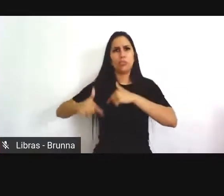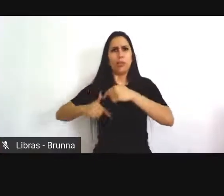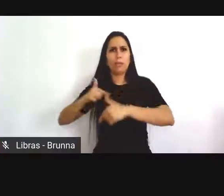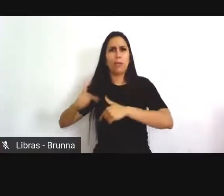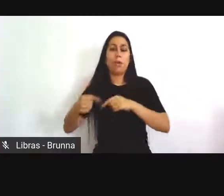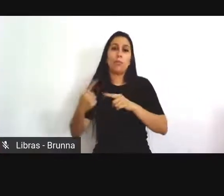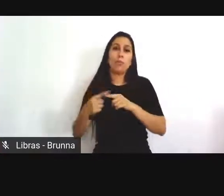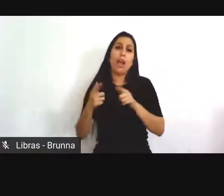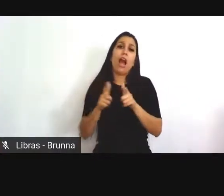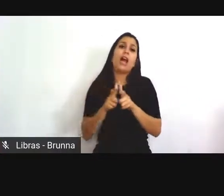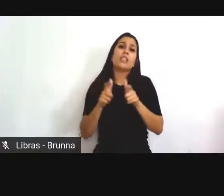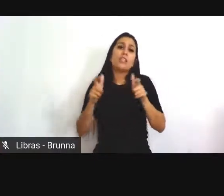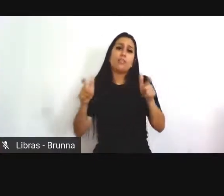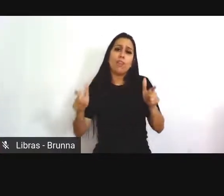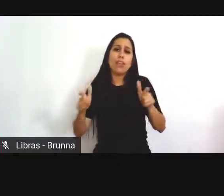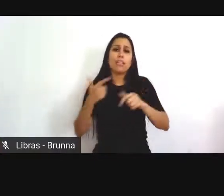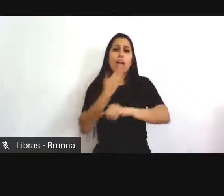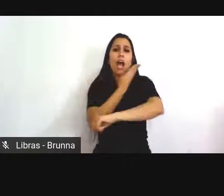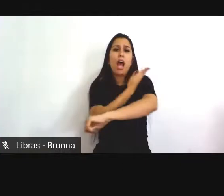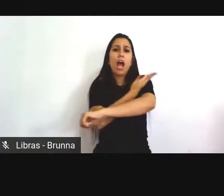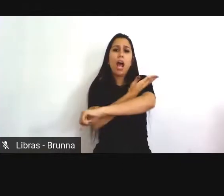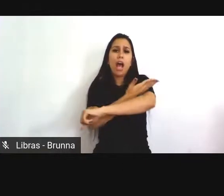se acomoda na rotina,